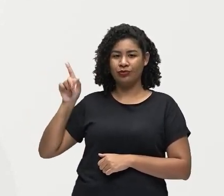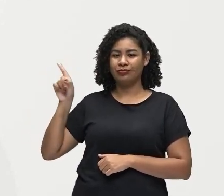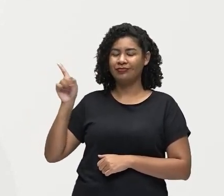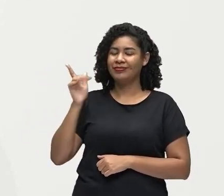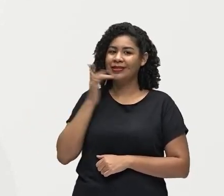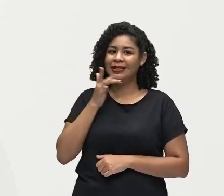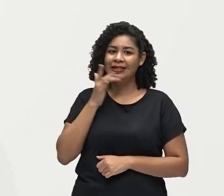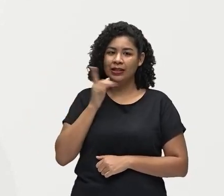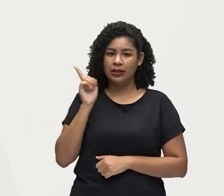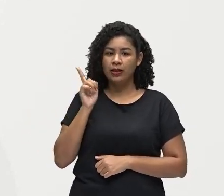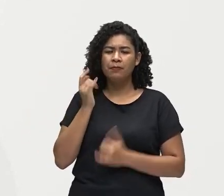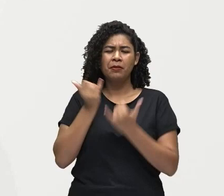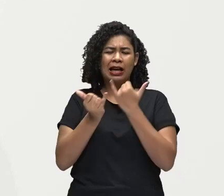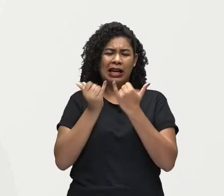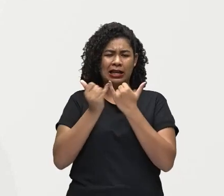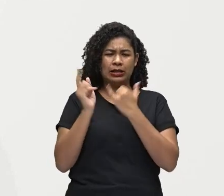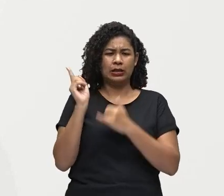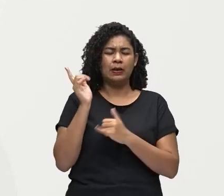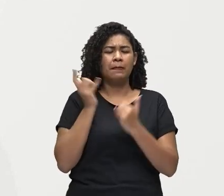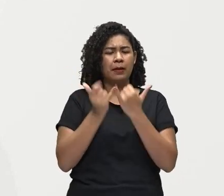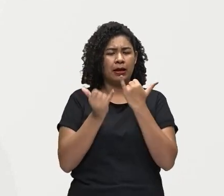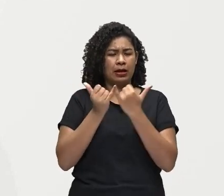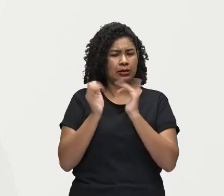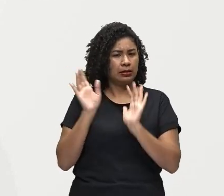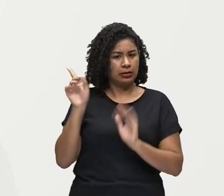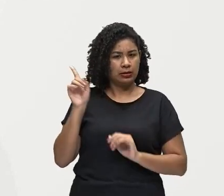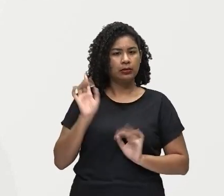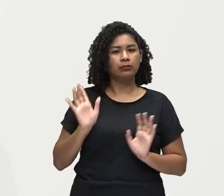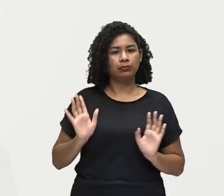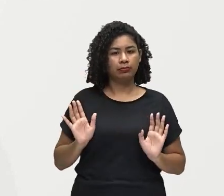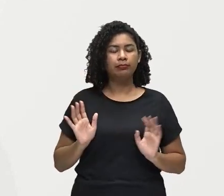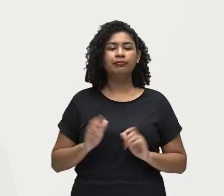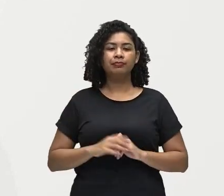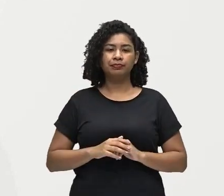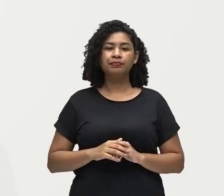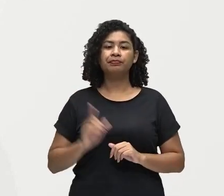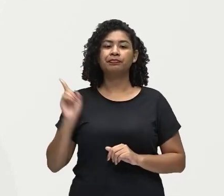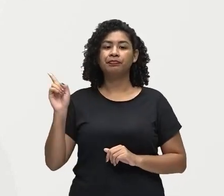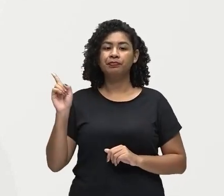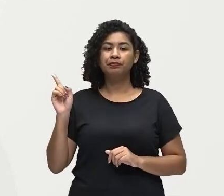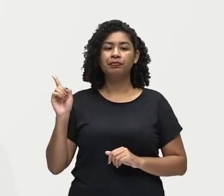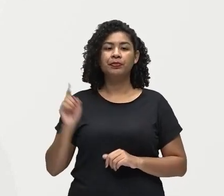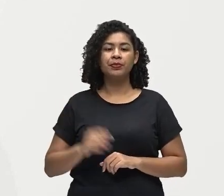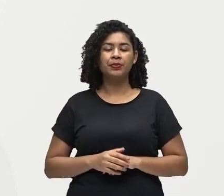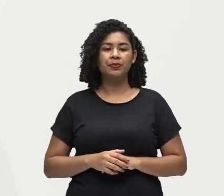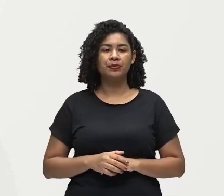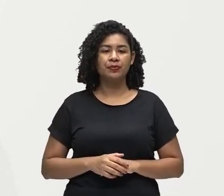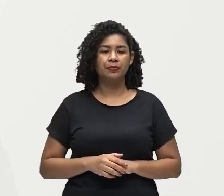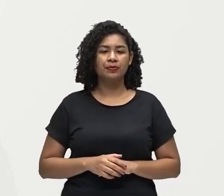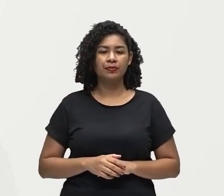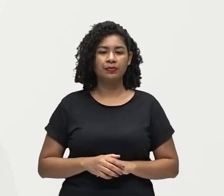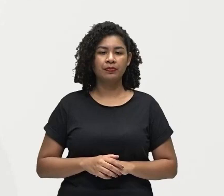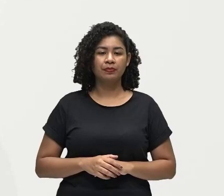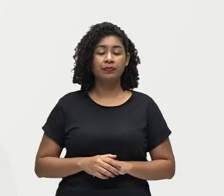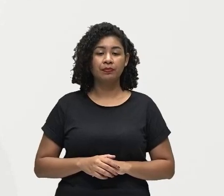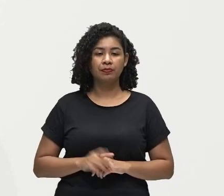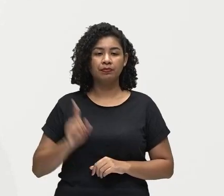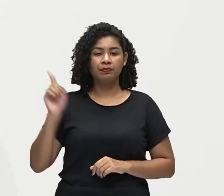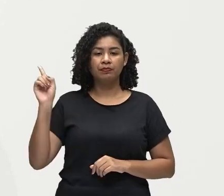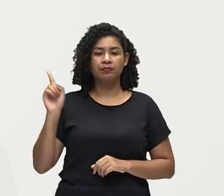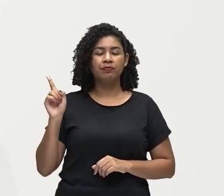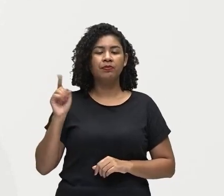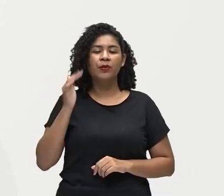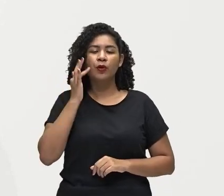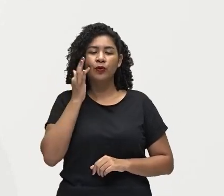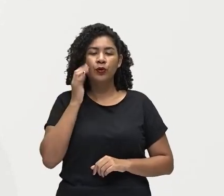não é o camu-camu, mas ela está aqui só para representar, né? Que ela aqui, no caso, na nossa cadeia alimentar, o que ela está representando aí?